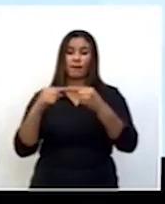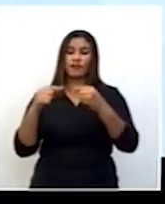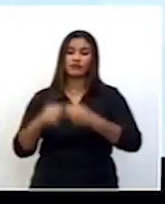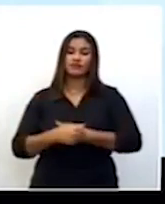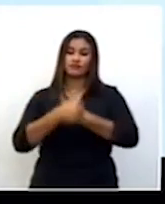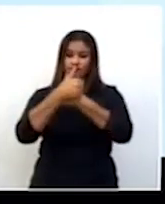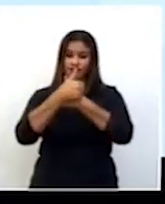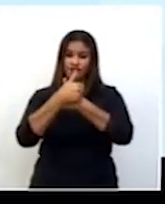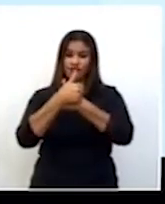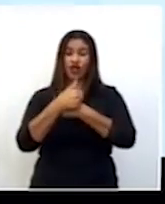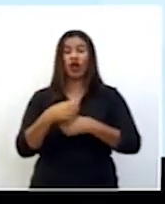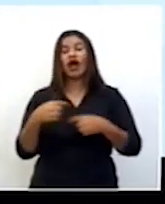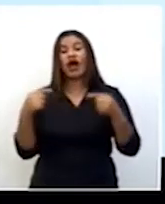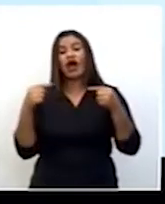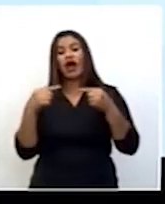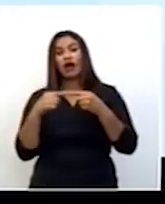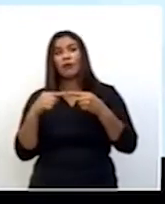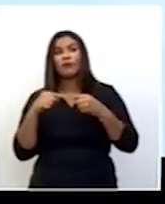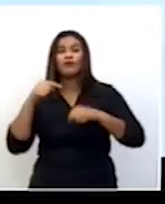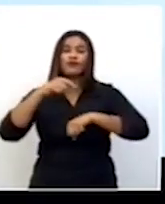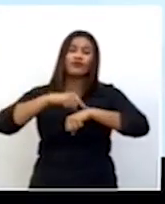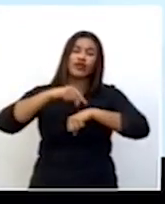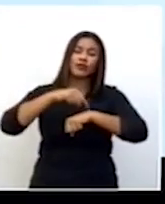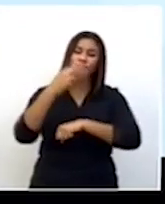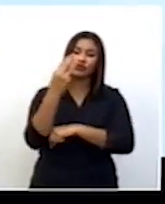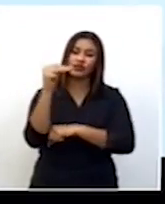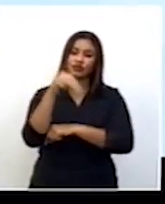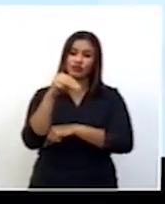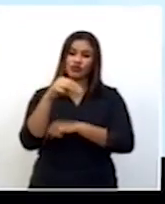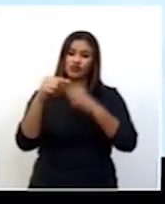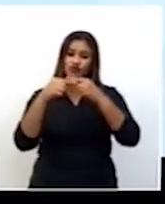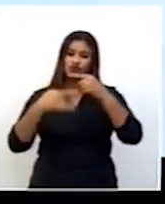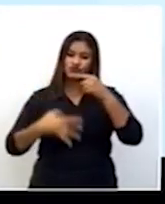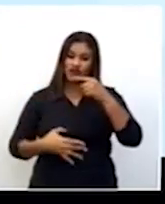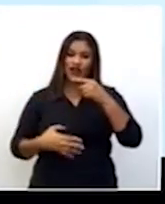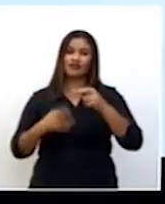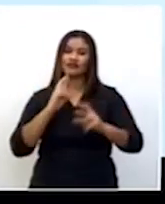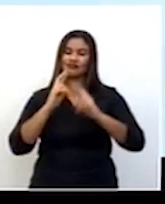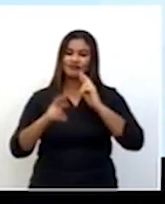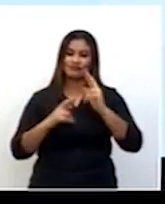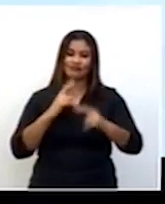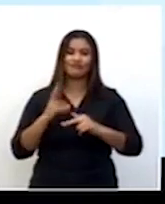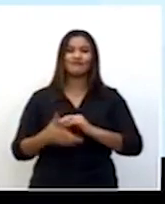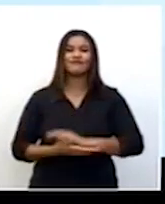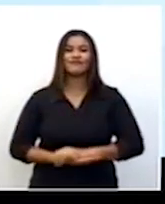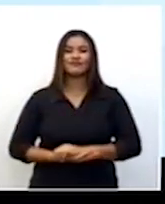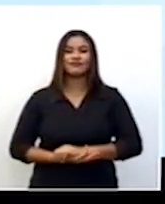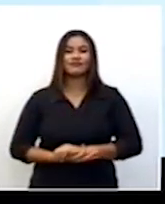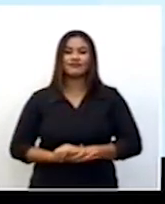para eles 3 minutinhos, coloquem no chat a resposta e a gente já retorna, tá bom? Bom trabalho!